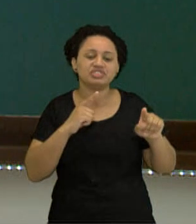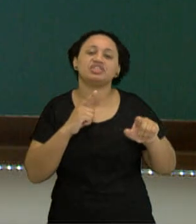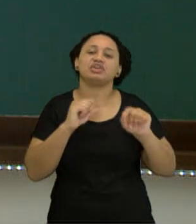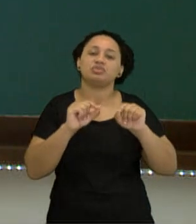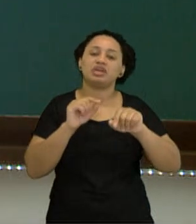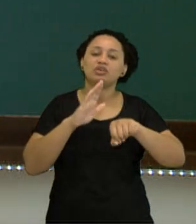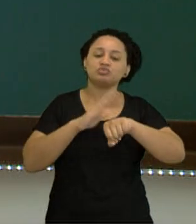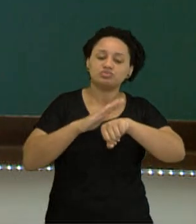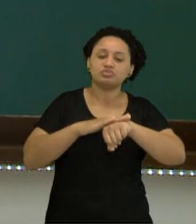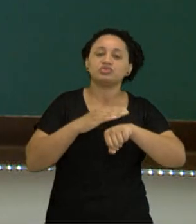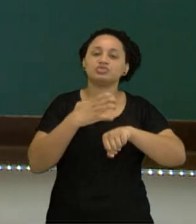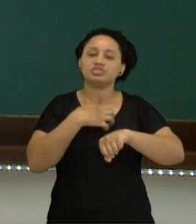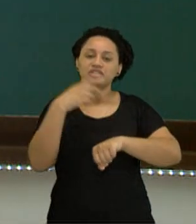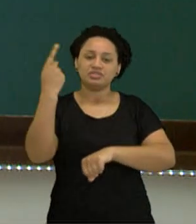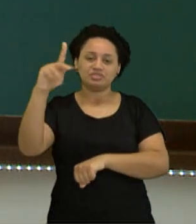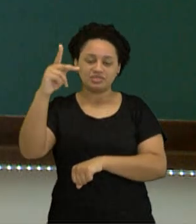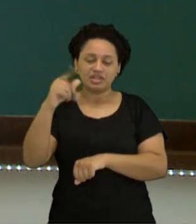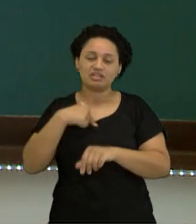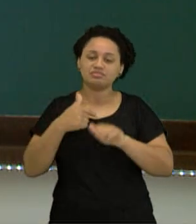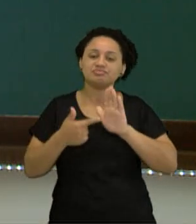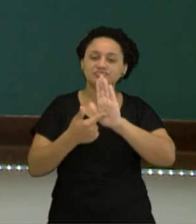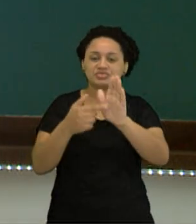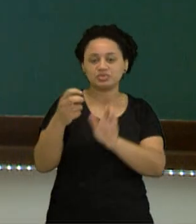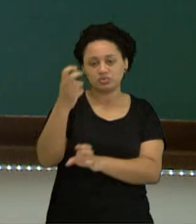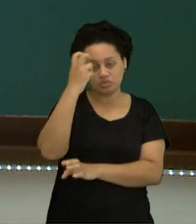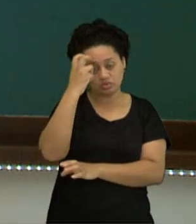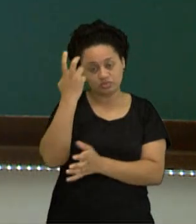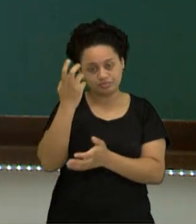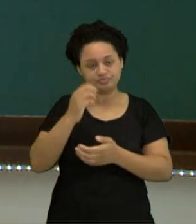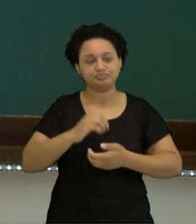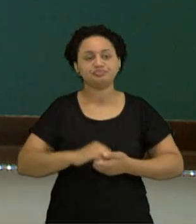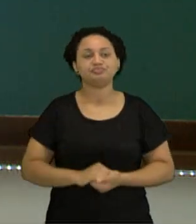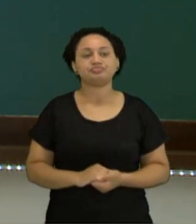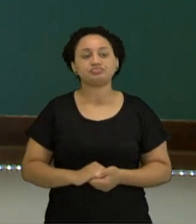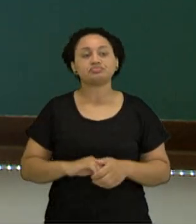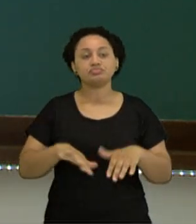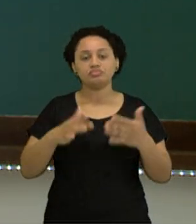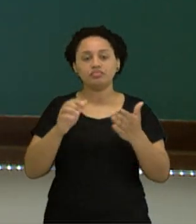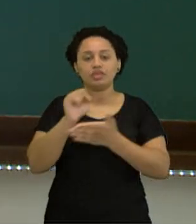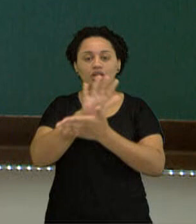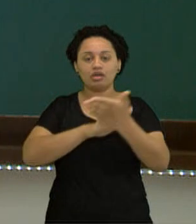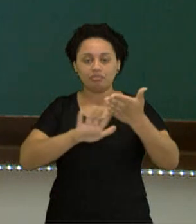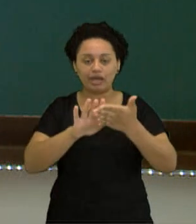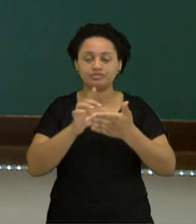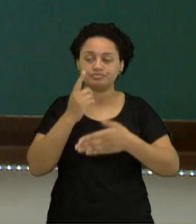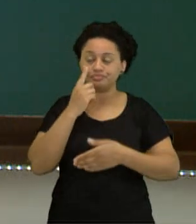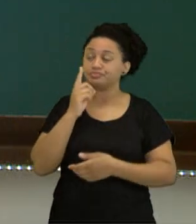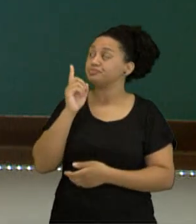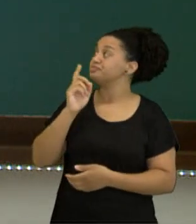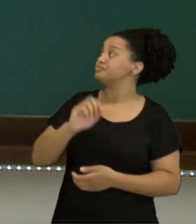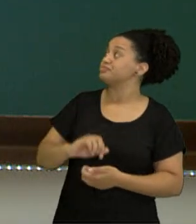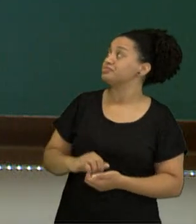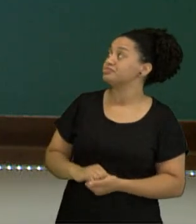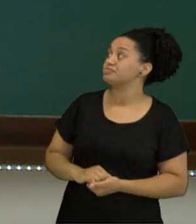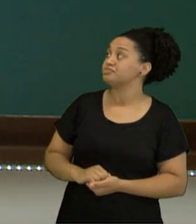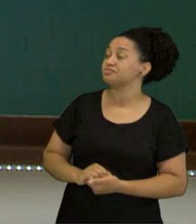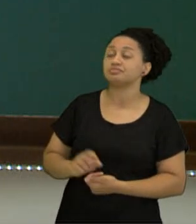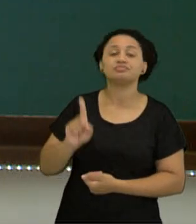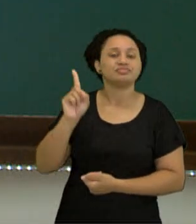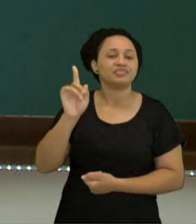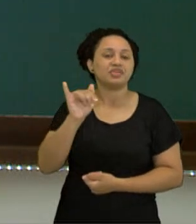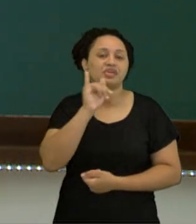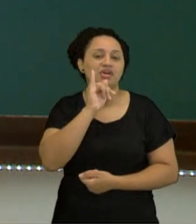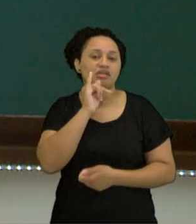próprios modos de viver a sua expressão cultural por causa disso. Então, aqui na nossa imagem nós temos um exemplo dessa